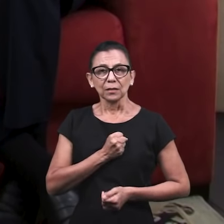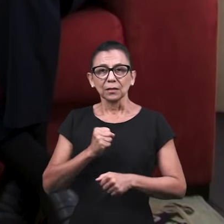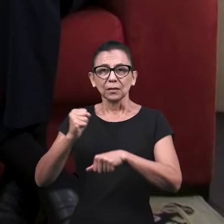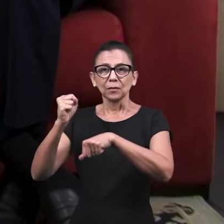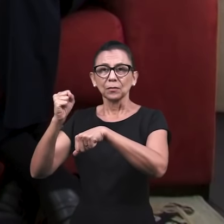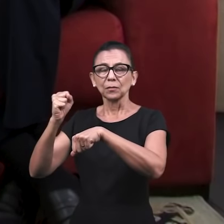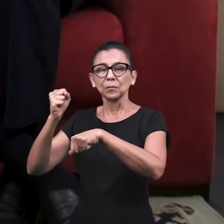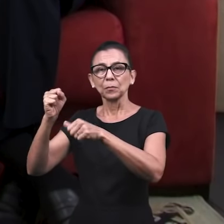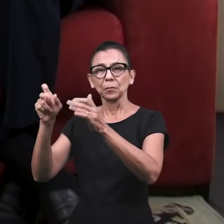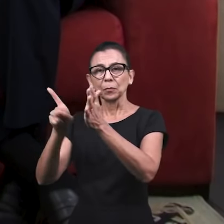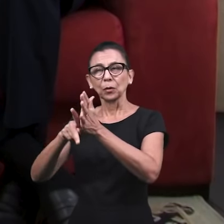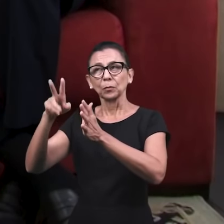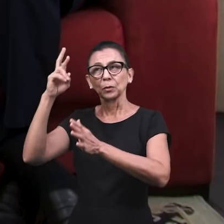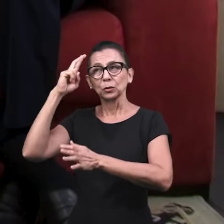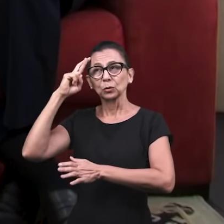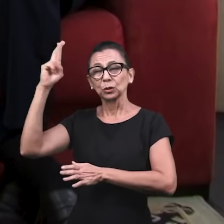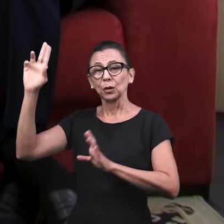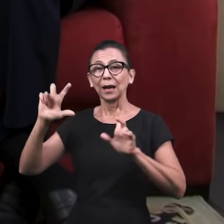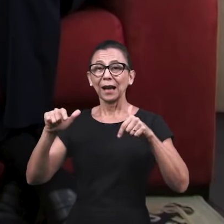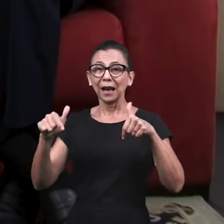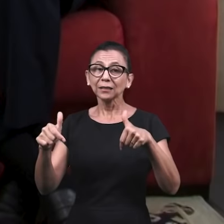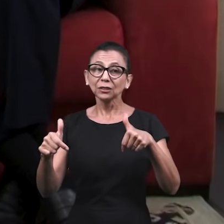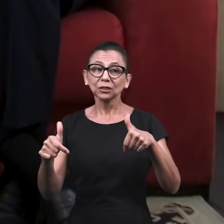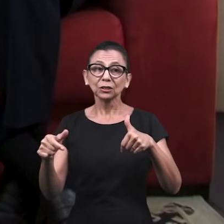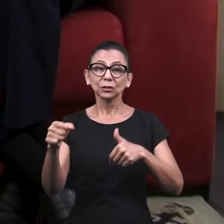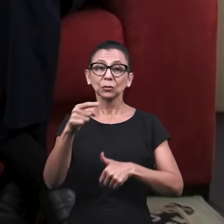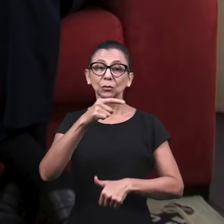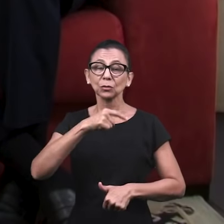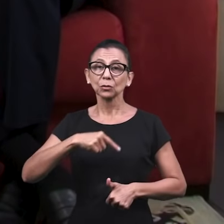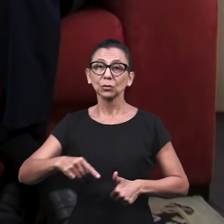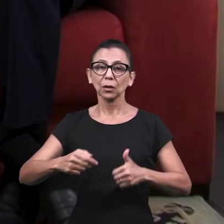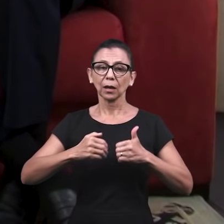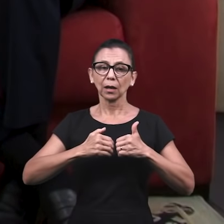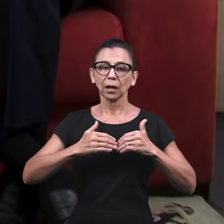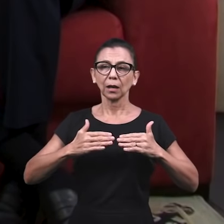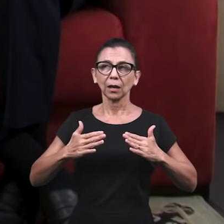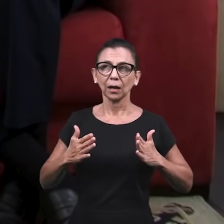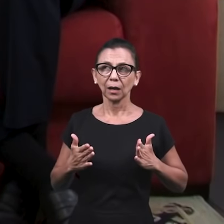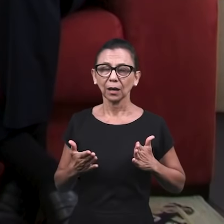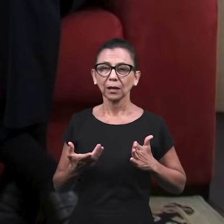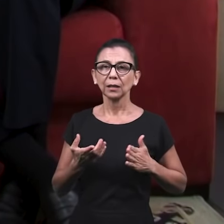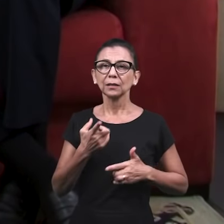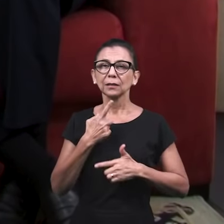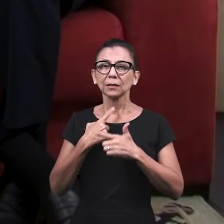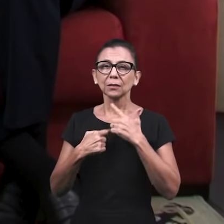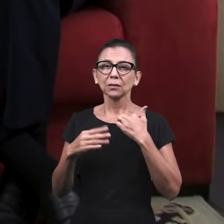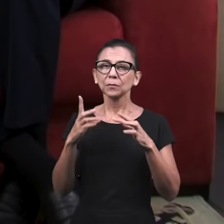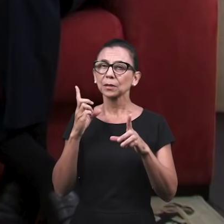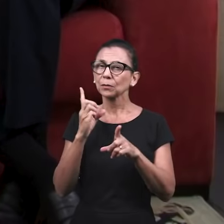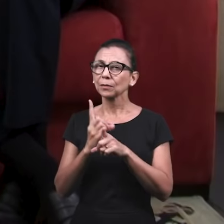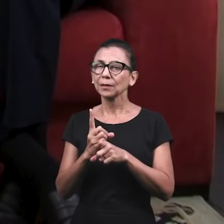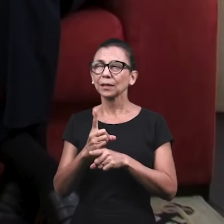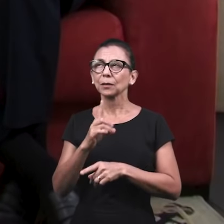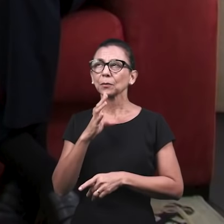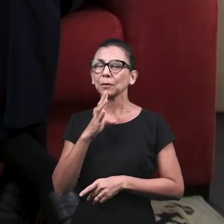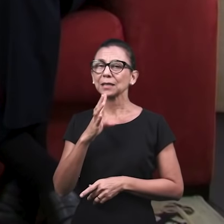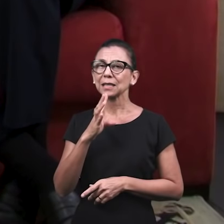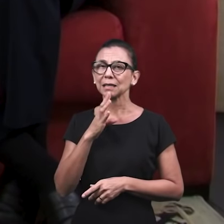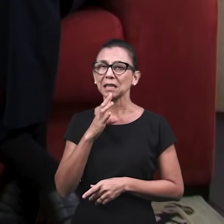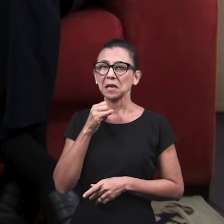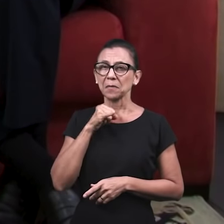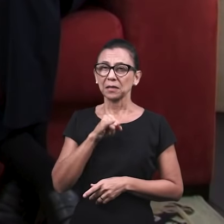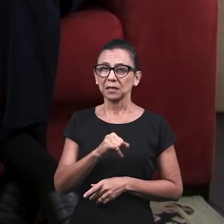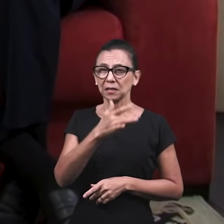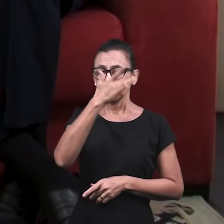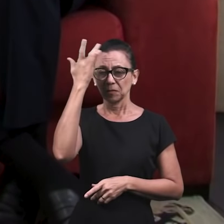quando nós encontramos o mistério, quando nós damos atenção ao mistério. Quando o homem está na razão, quando o homem está cheio